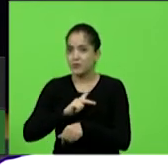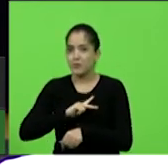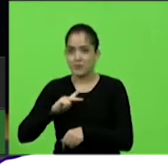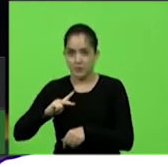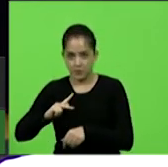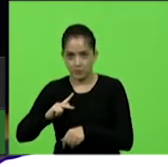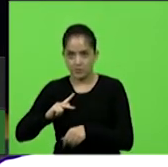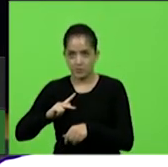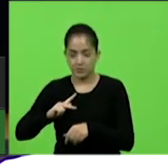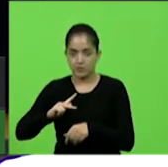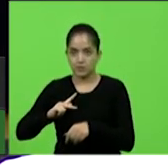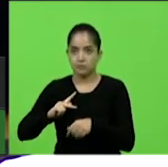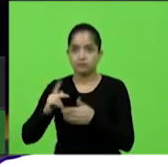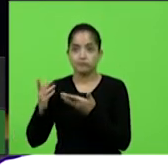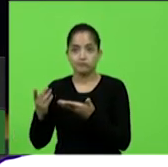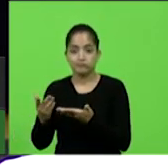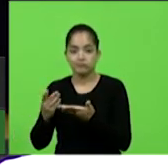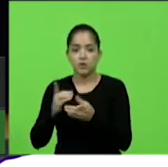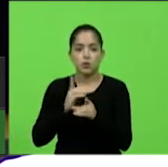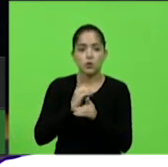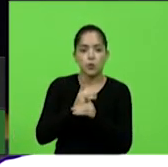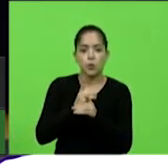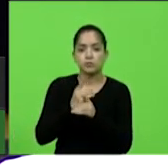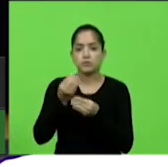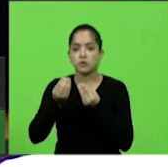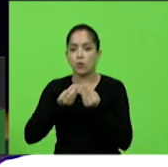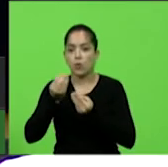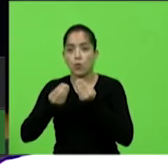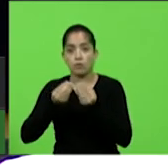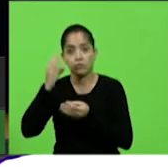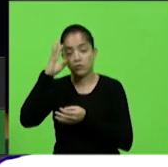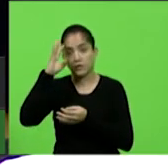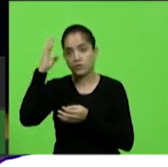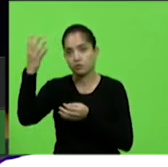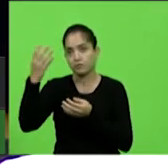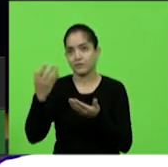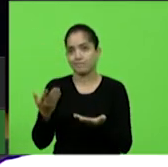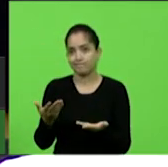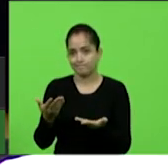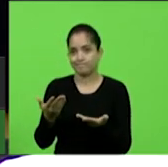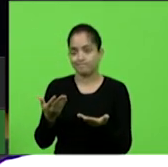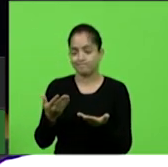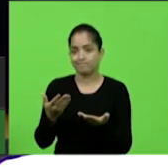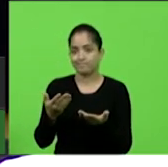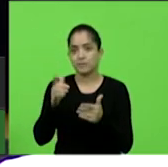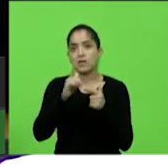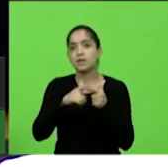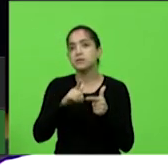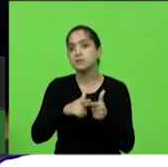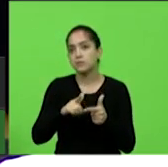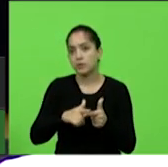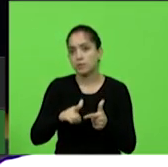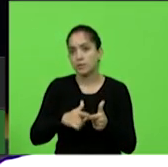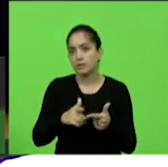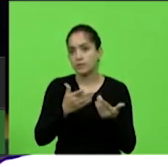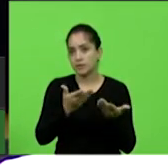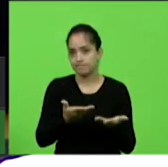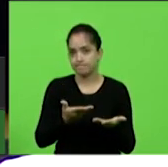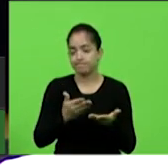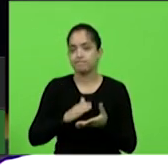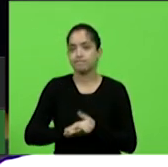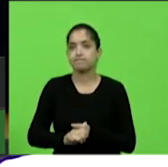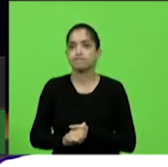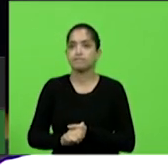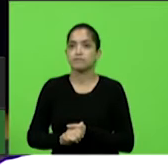Santa Catarina, encontre uma solução para resolver esse problema do impasse, que é o SAMU catarinense,